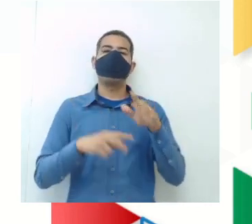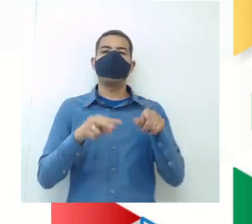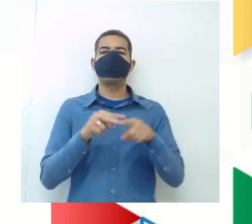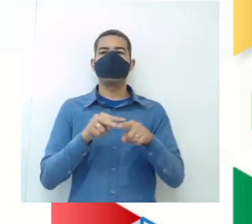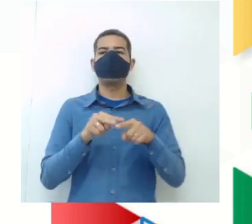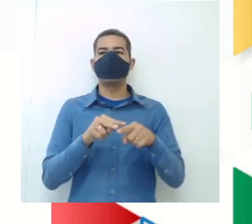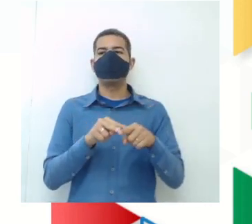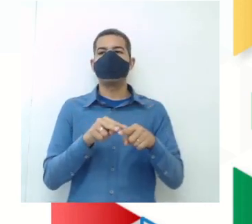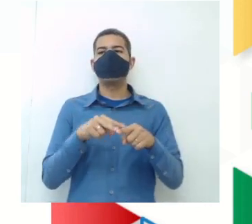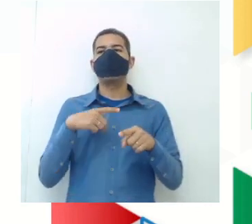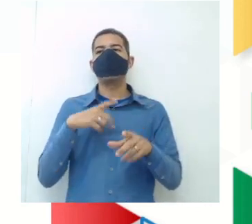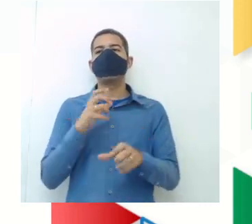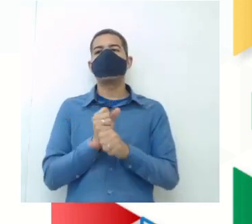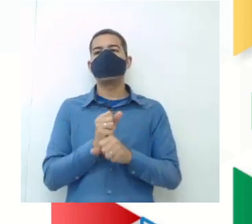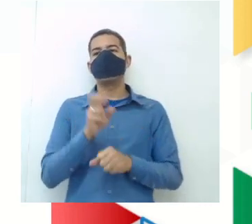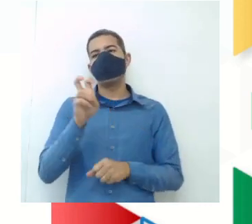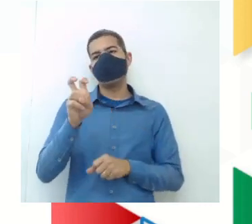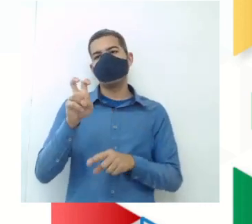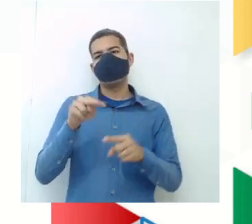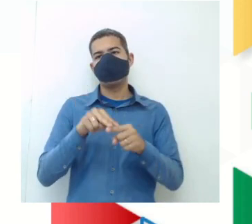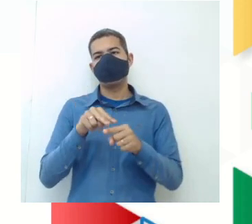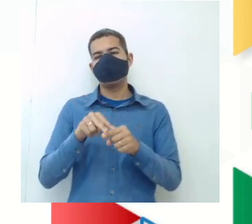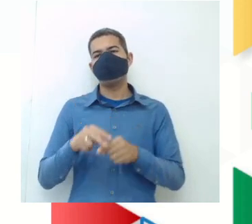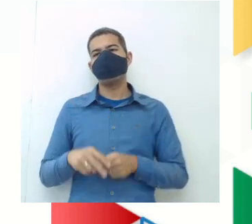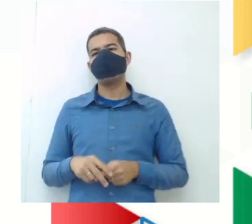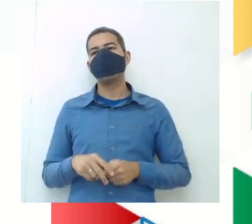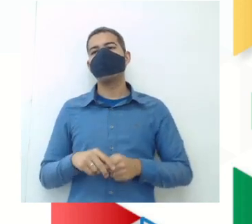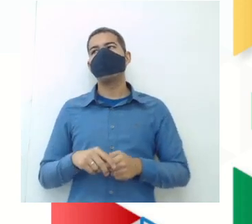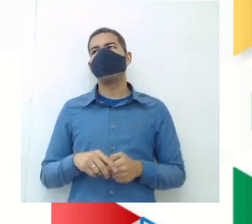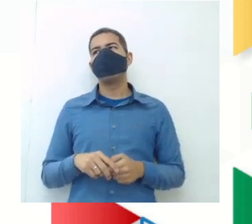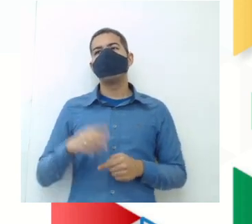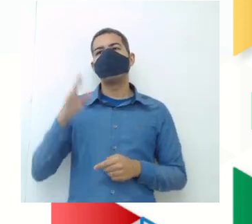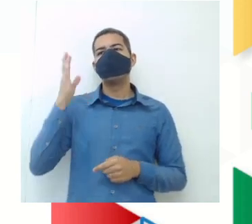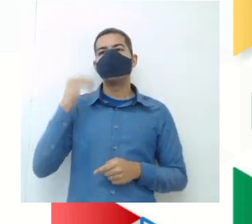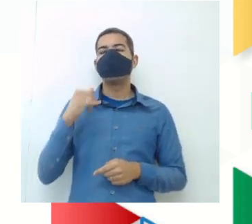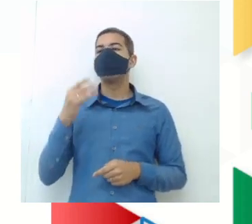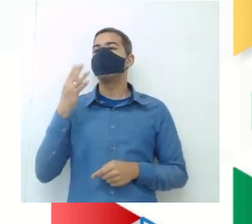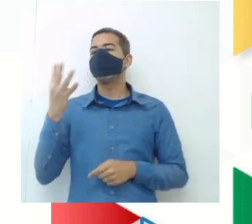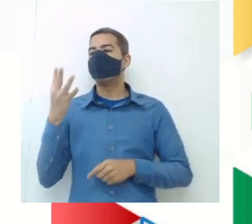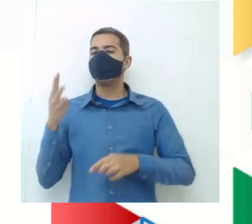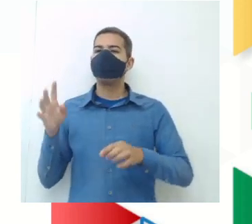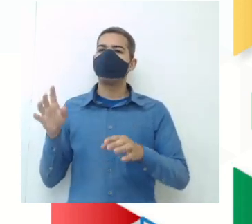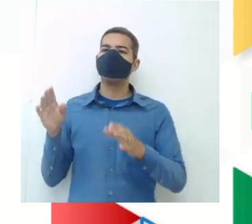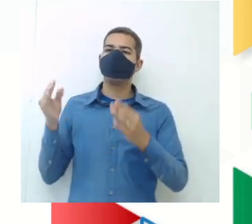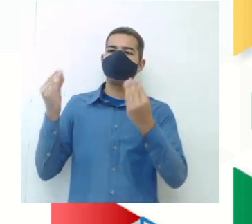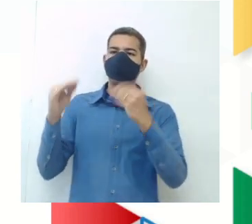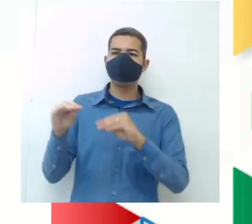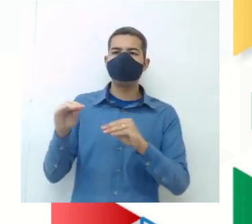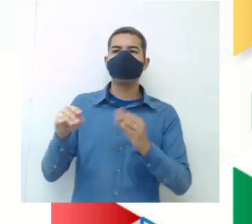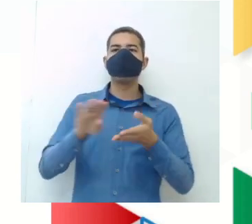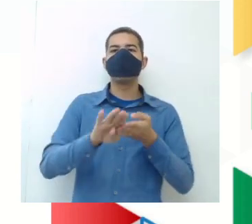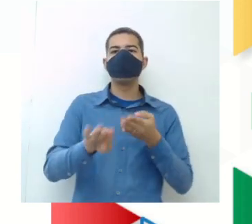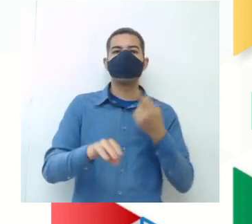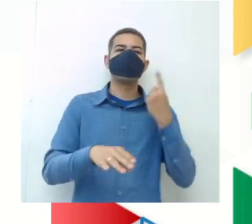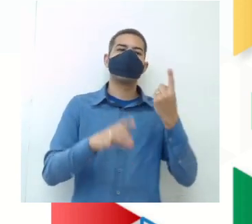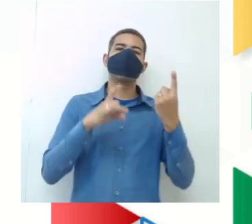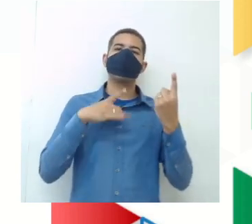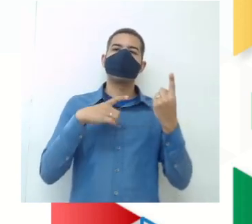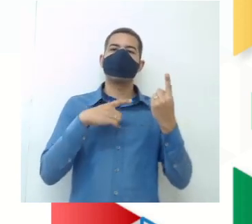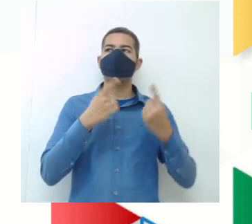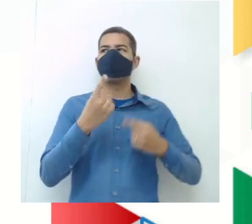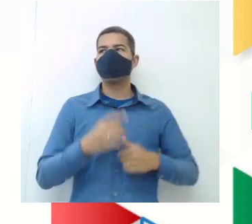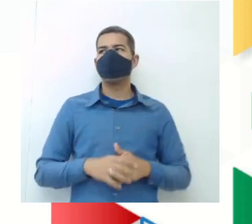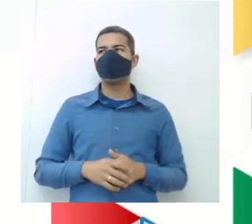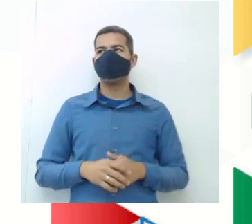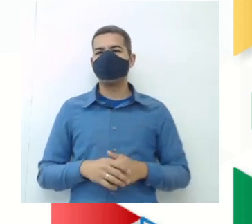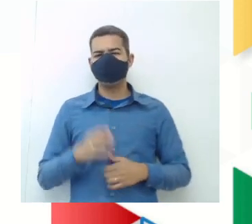Então, na verdade, total 5 pizzas. As 4 que nós completamos e com a sobra nós formamos uma nova pizza. Foi